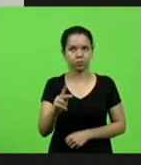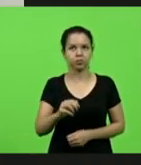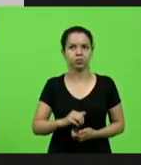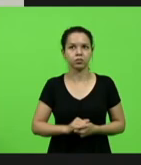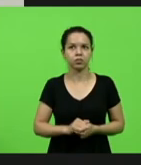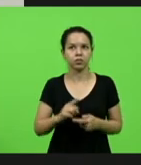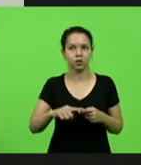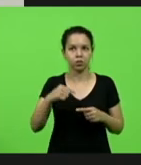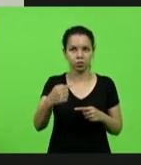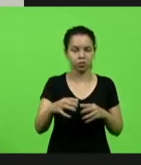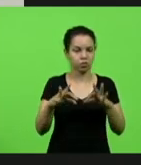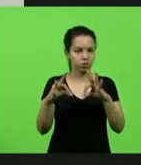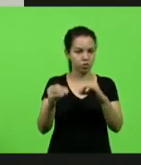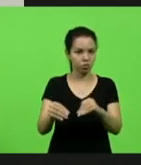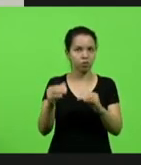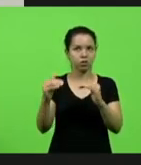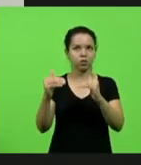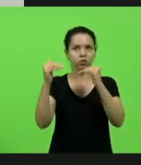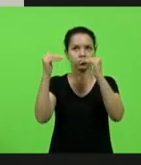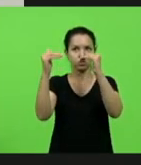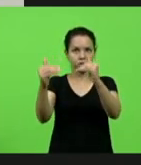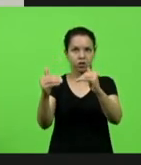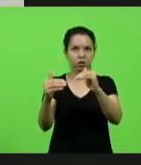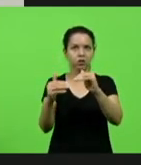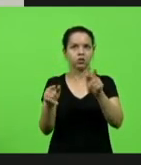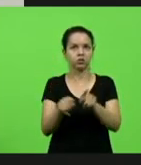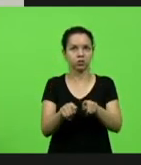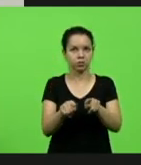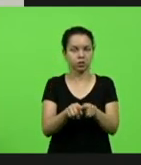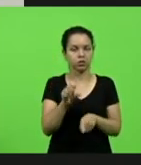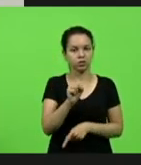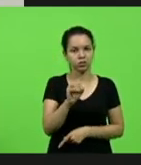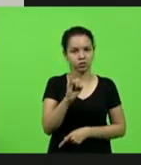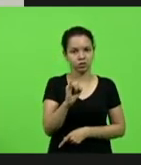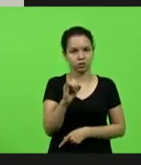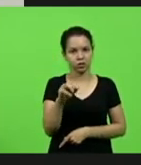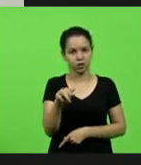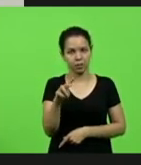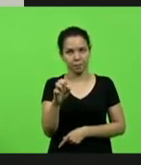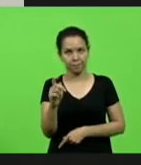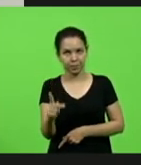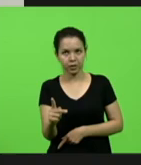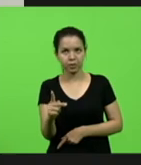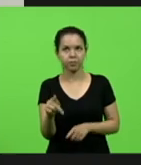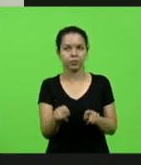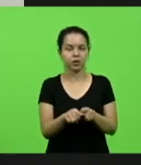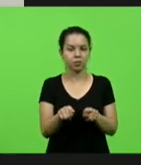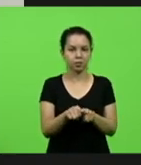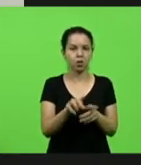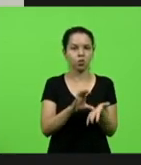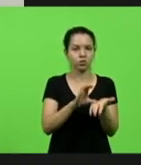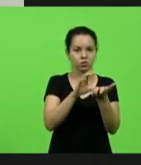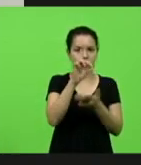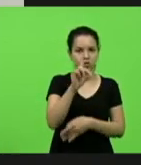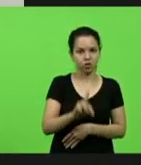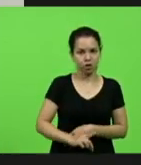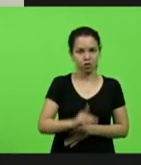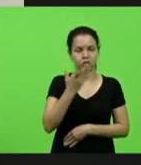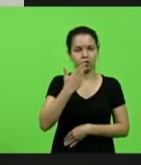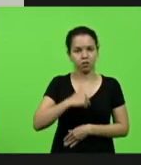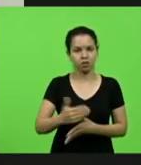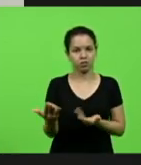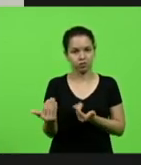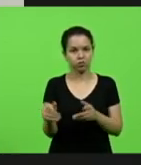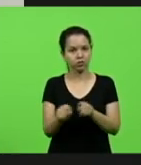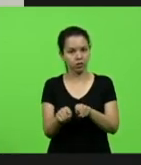todas as autoridades aqui, assim como fez o SINEP, que nós recebemos aqui, Conselho dos Direitos da Criança e do Adolescente também